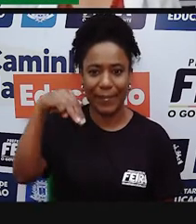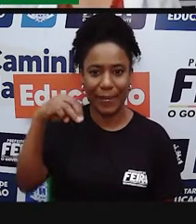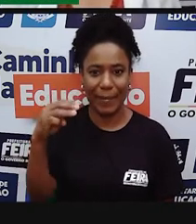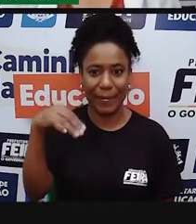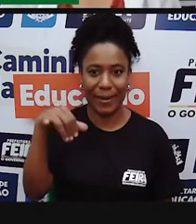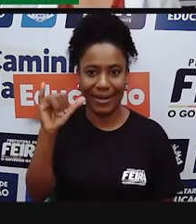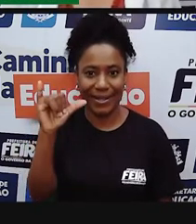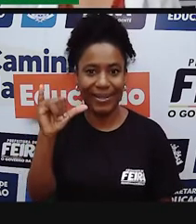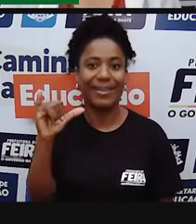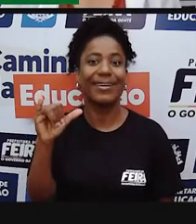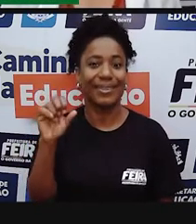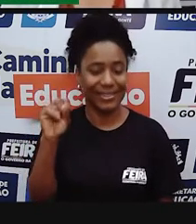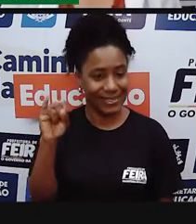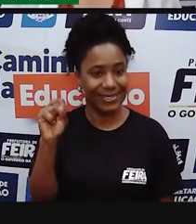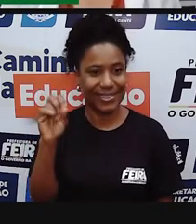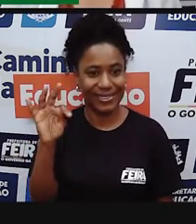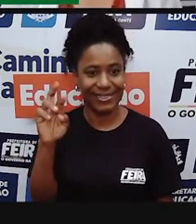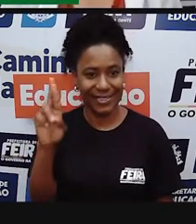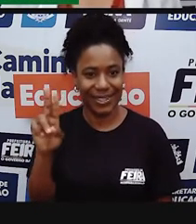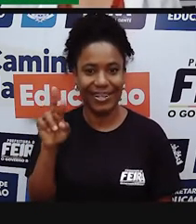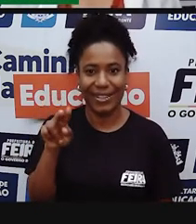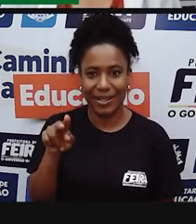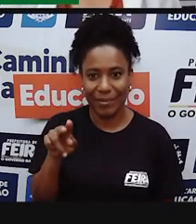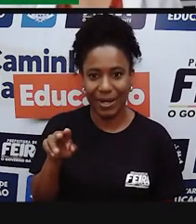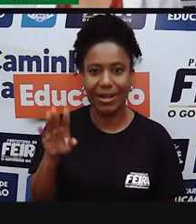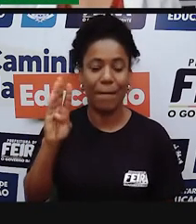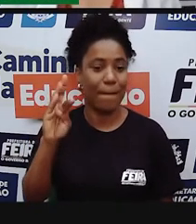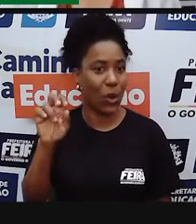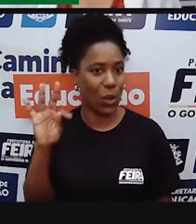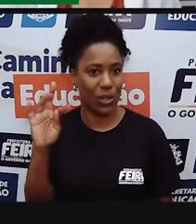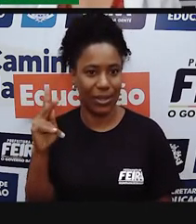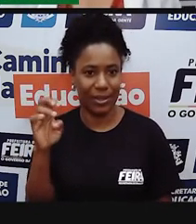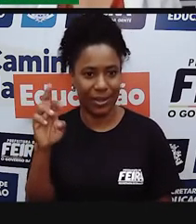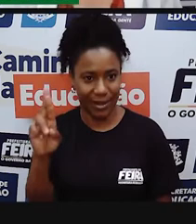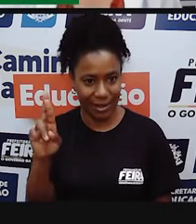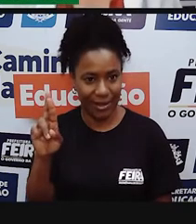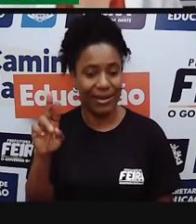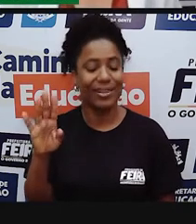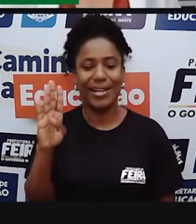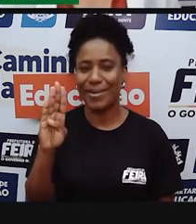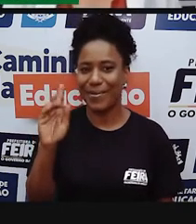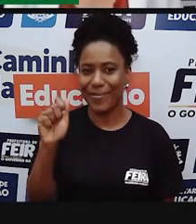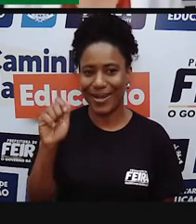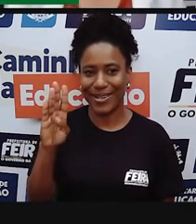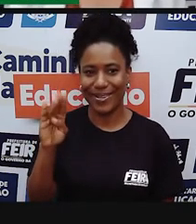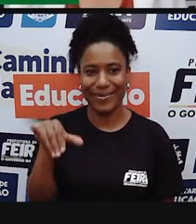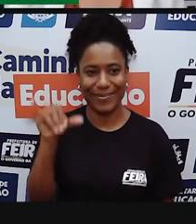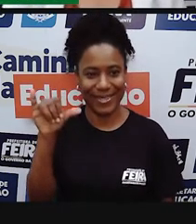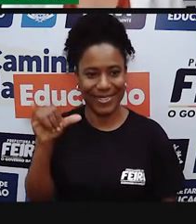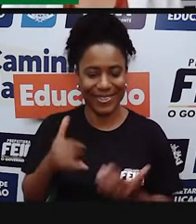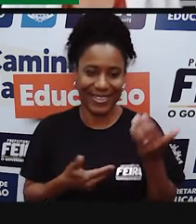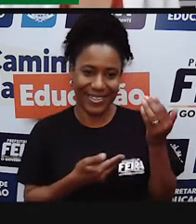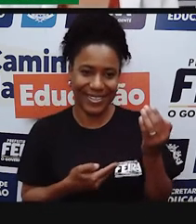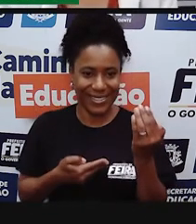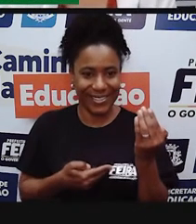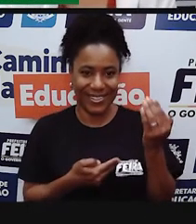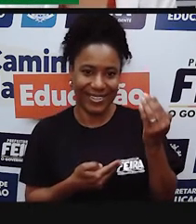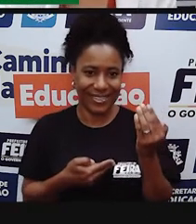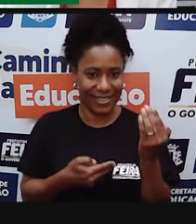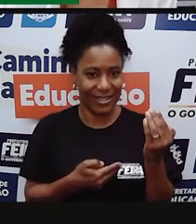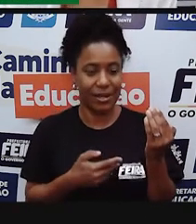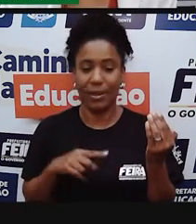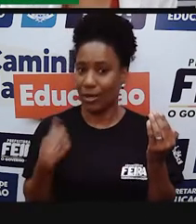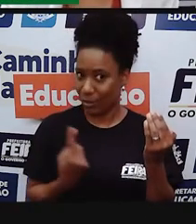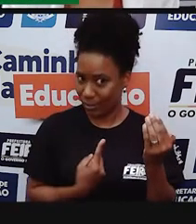irmã brother irmão baby bebê mas vamos continuar ampliando nossos conhecimentos